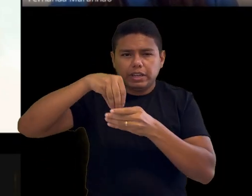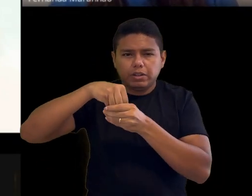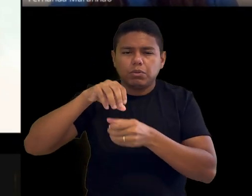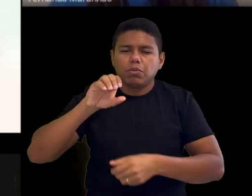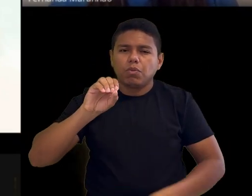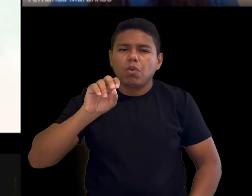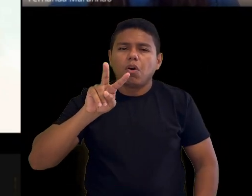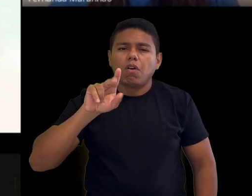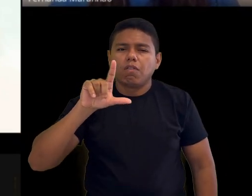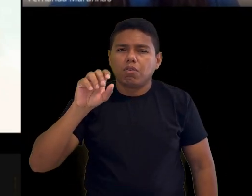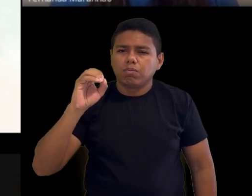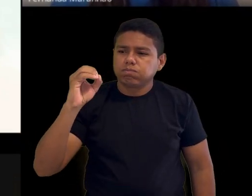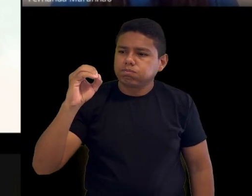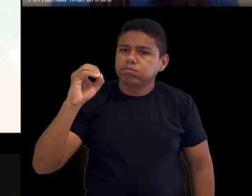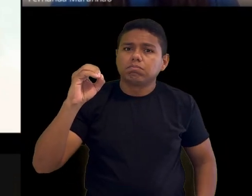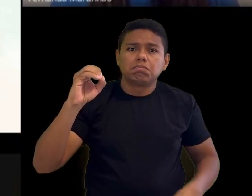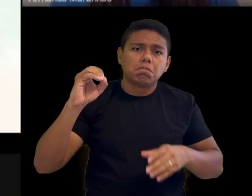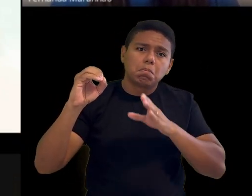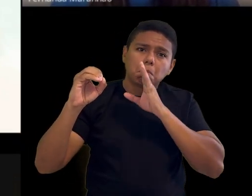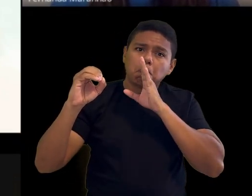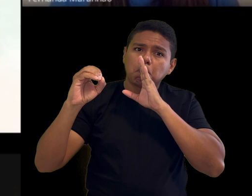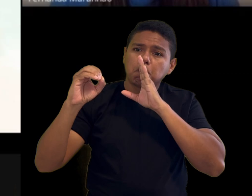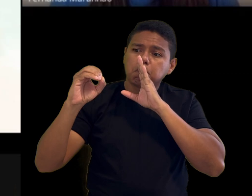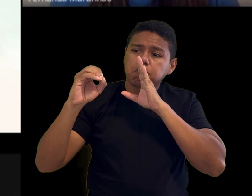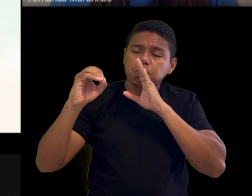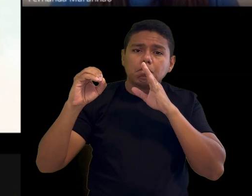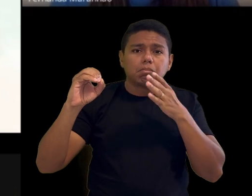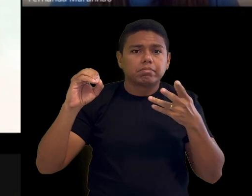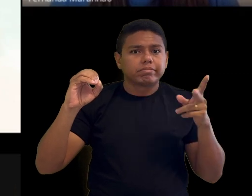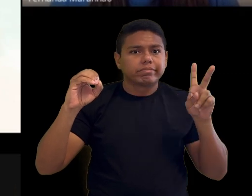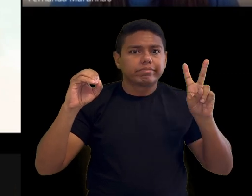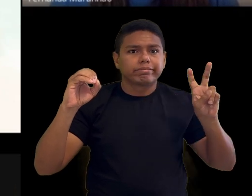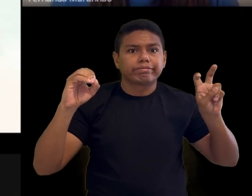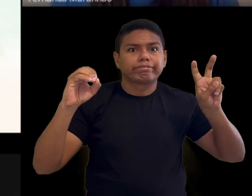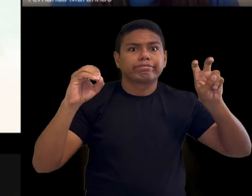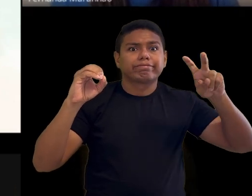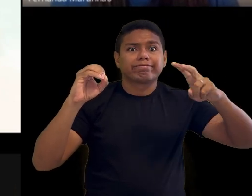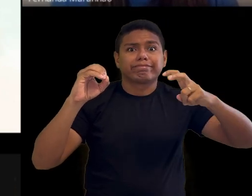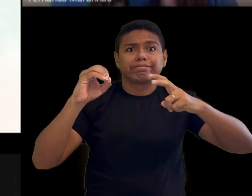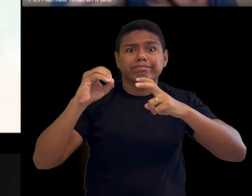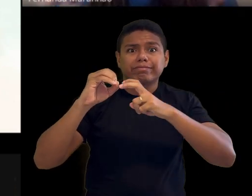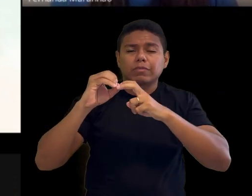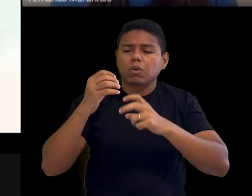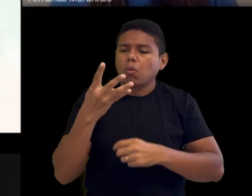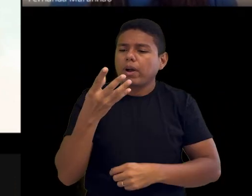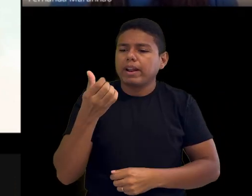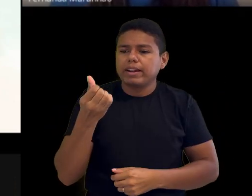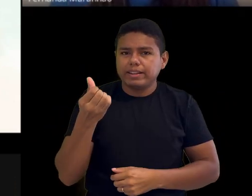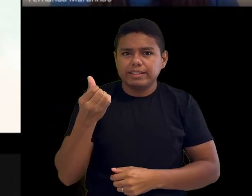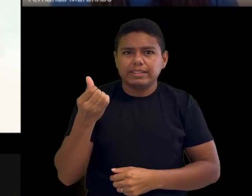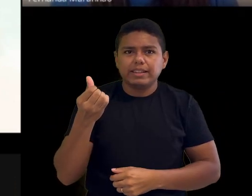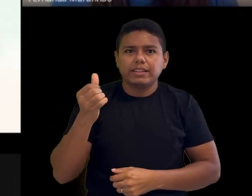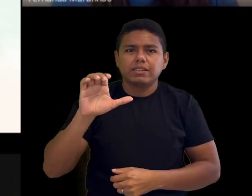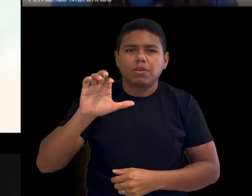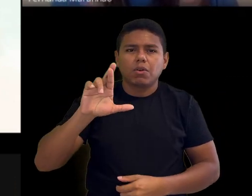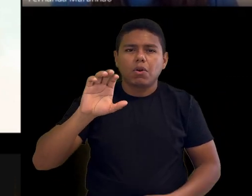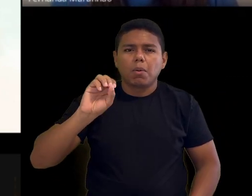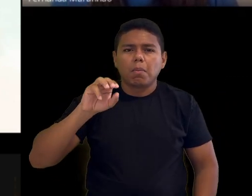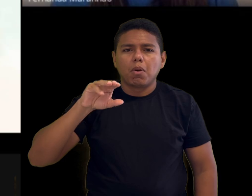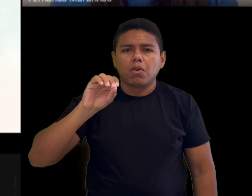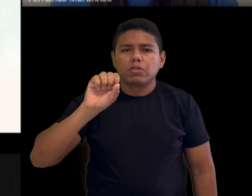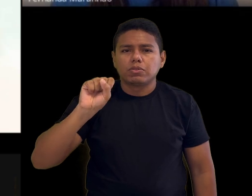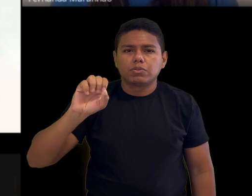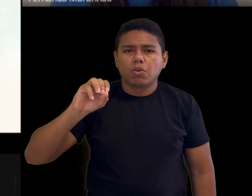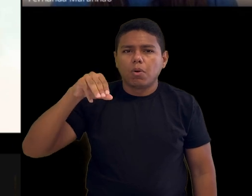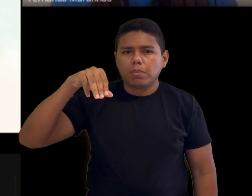2 espermatozoides vão compor os 46 cromossomos aí desse indivíduo. Na verdade, não forma embrião, forma apenas